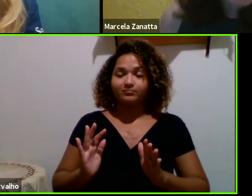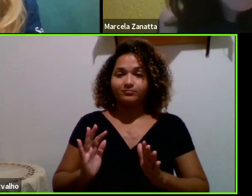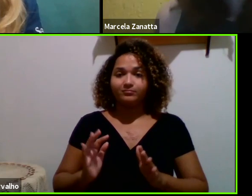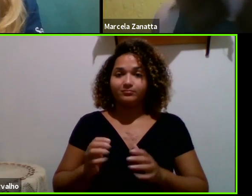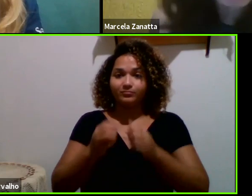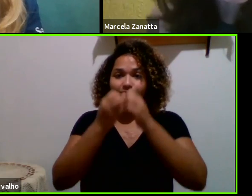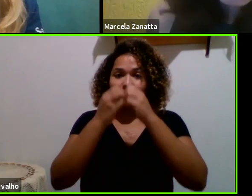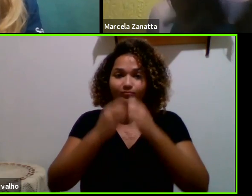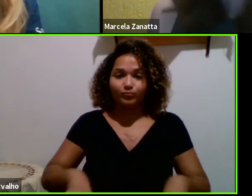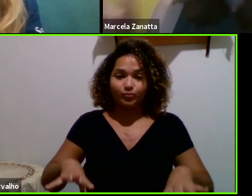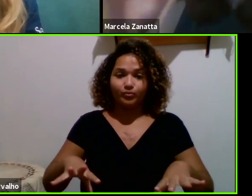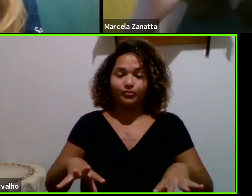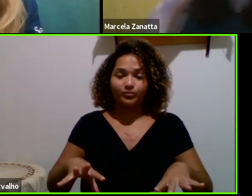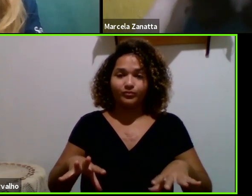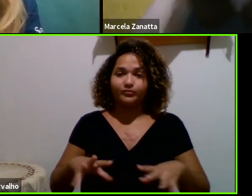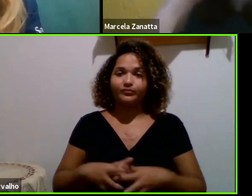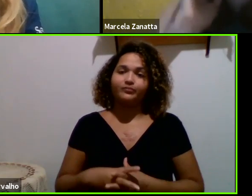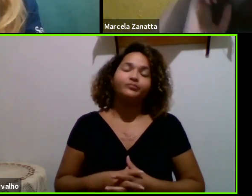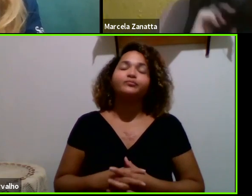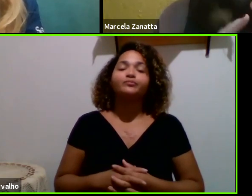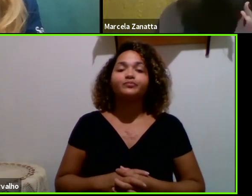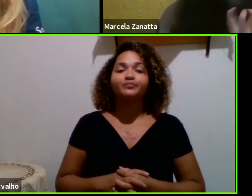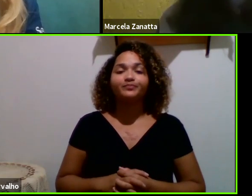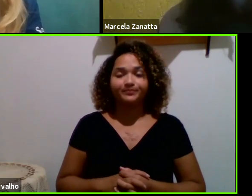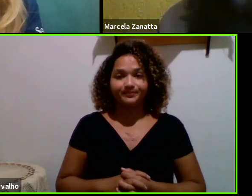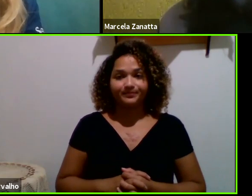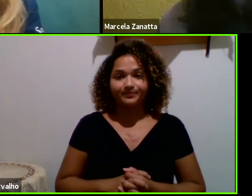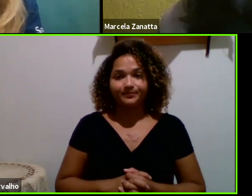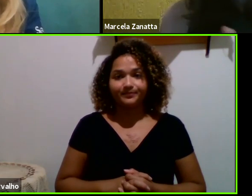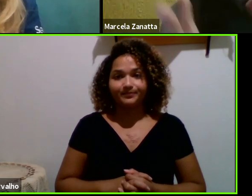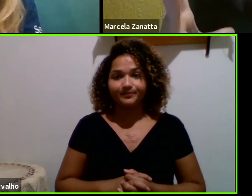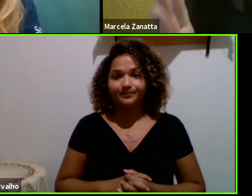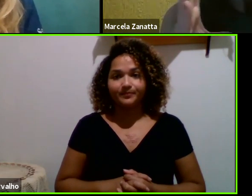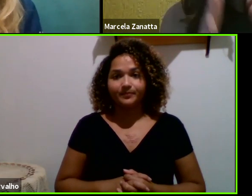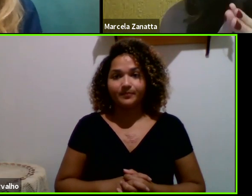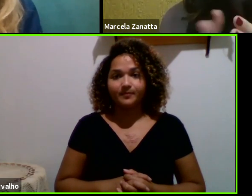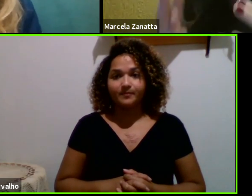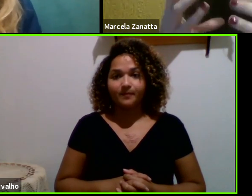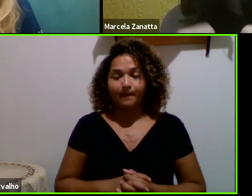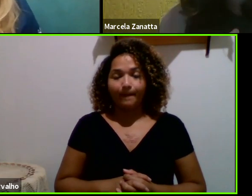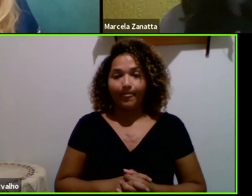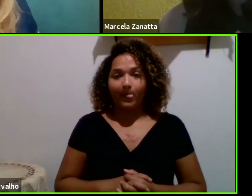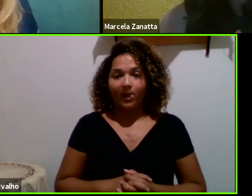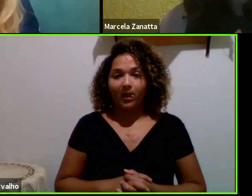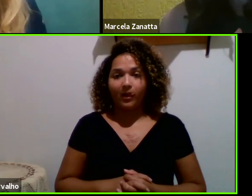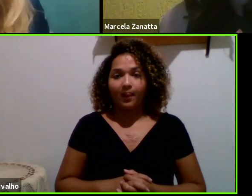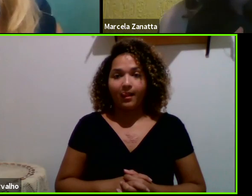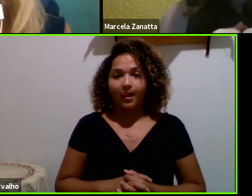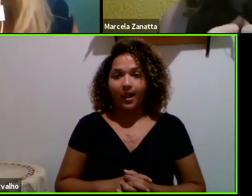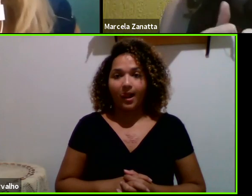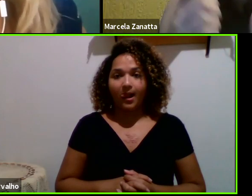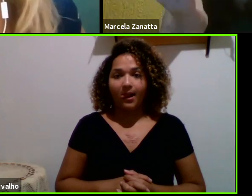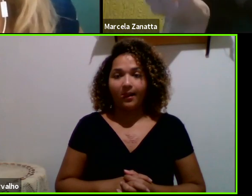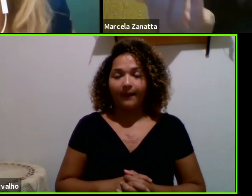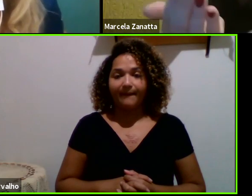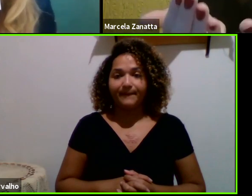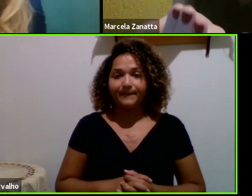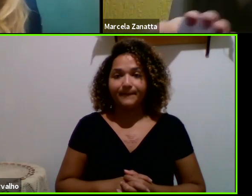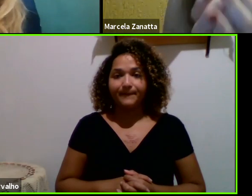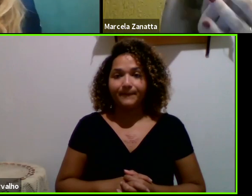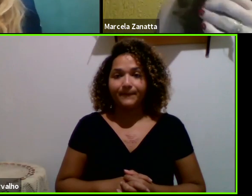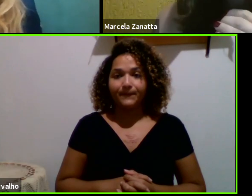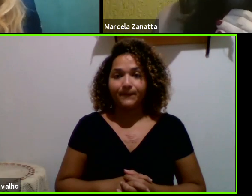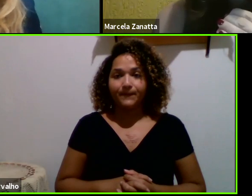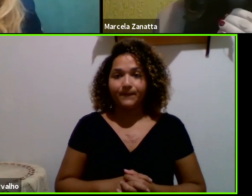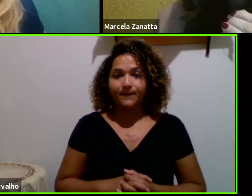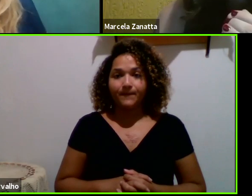em 40% das mulheres, como mostra Nascer no Brasil. Gente, a bolsa tem um motivo para estar ali. A bolsa